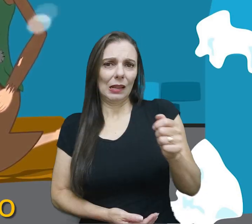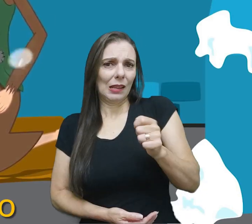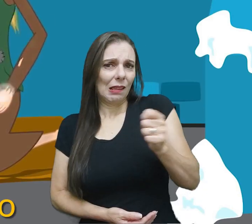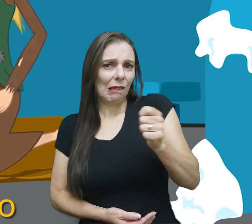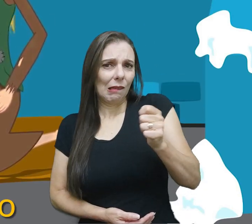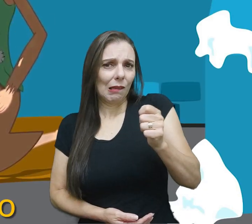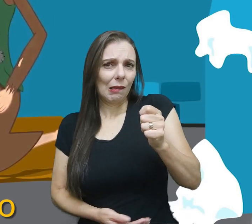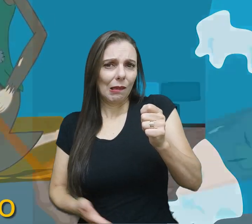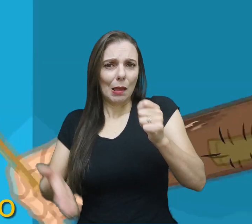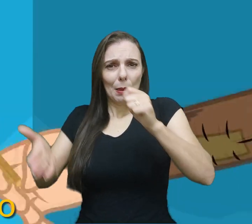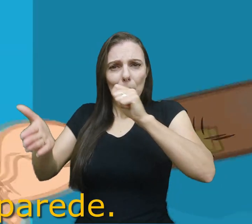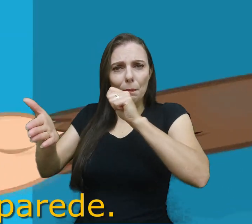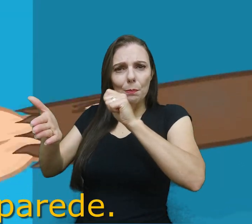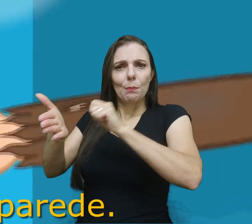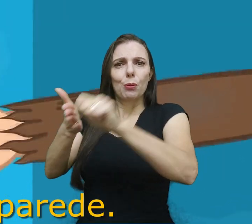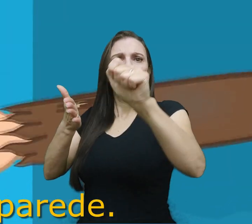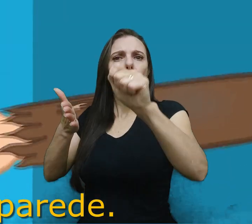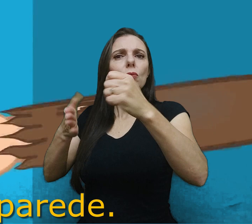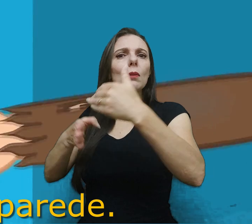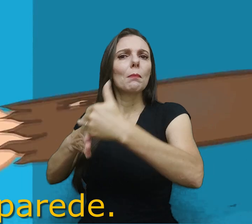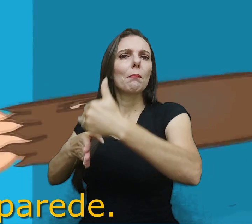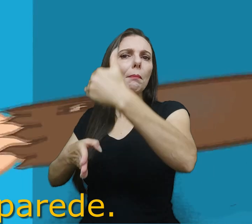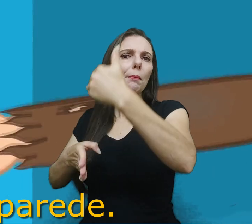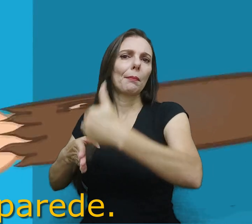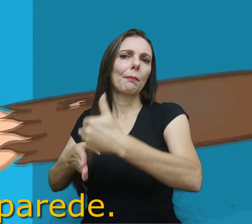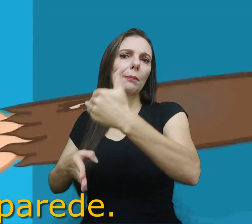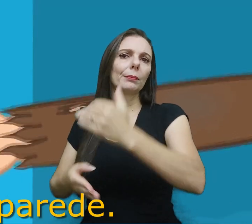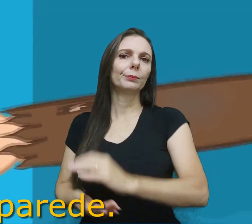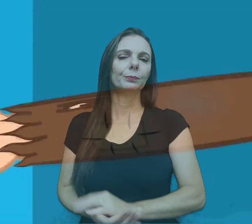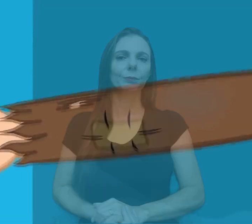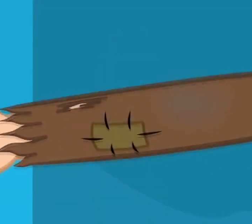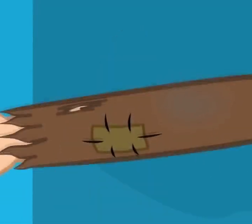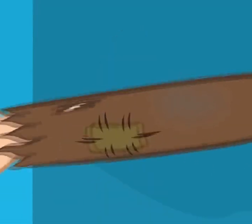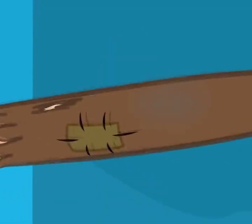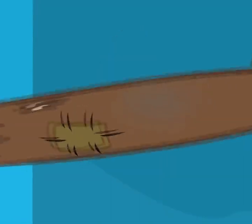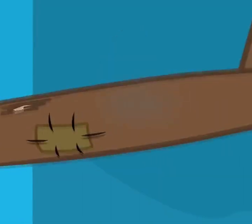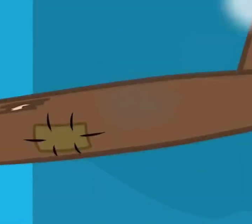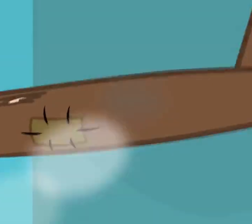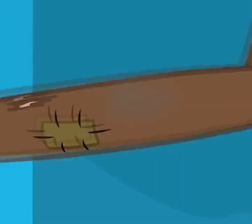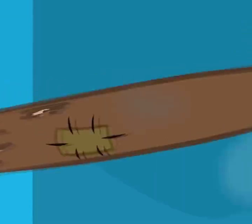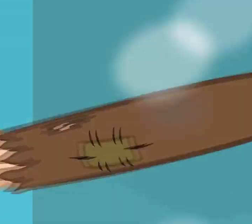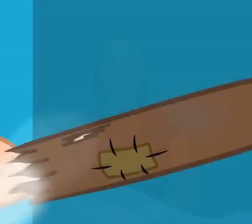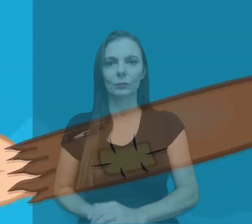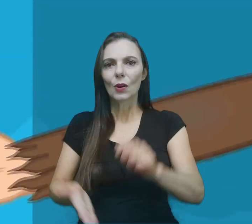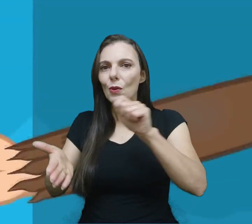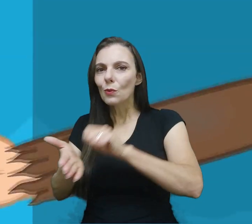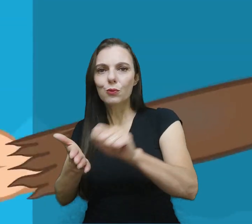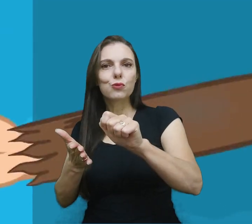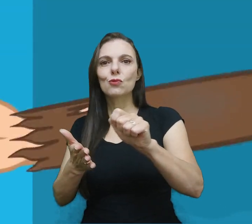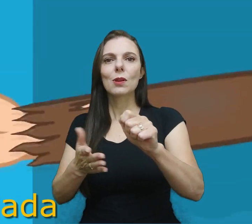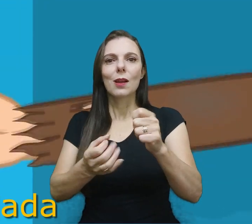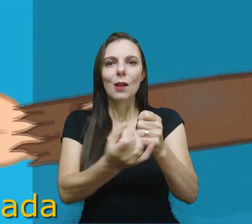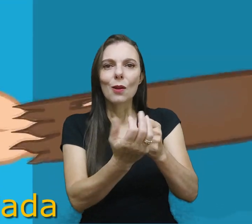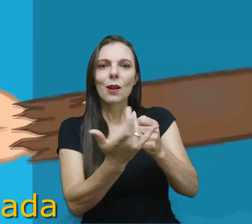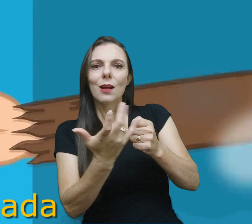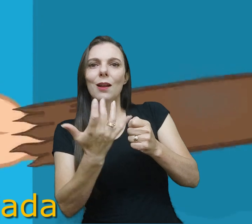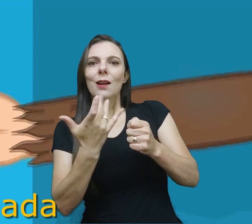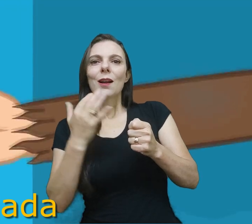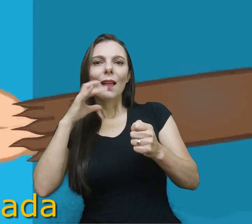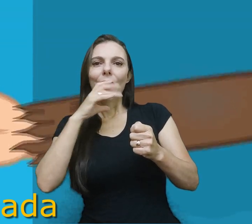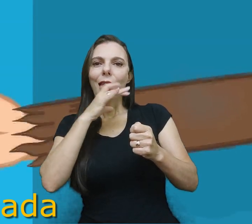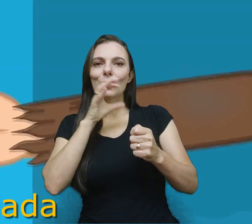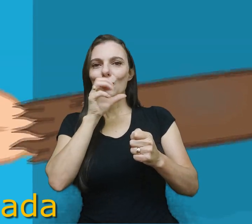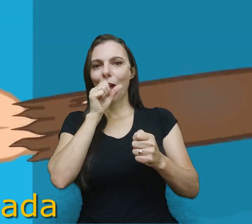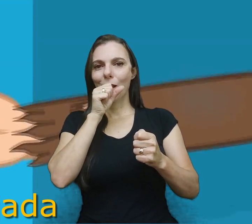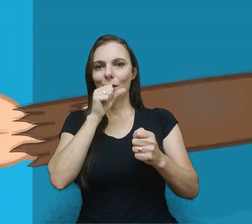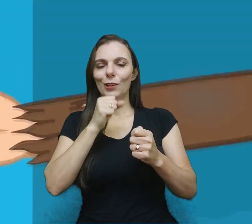Com suas mãos tremendo, ela acendeu o fósforo na parede. E de repente uma luz quente